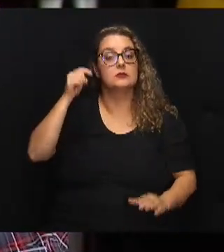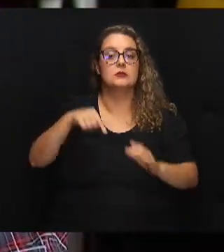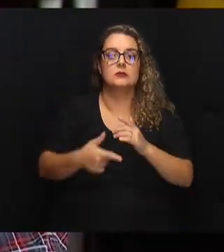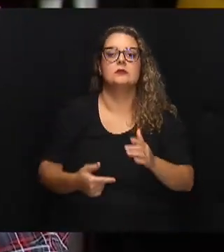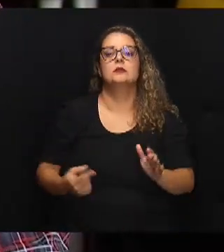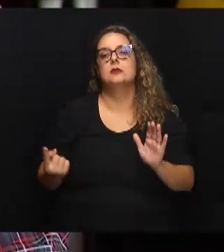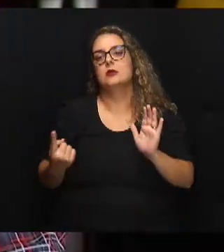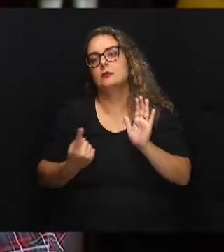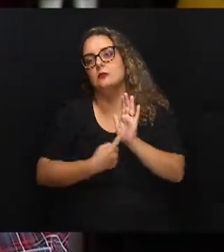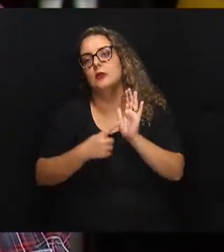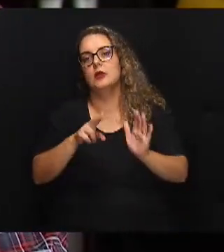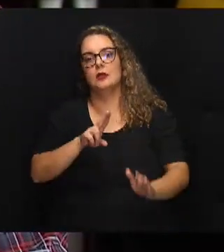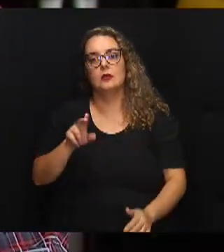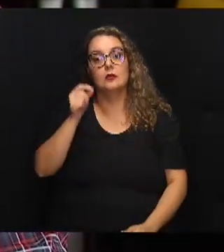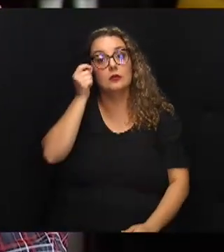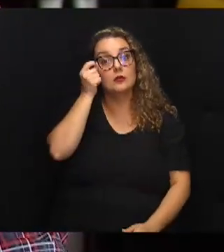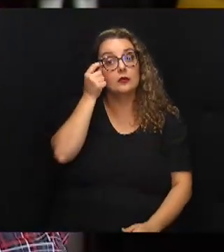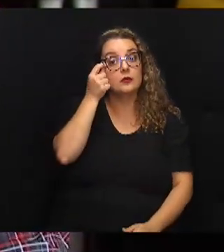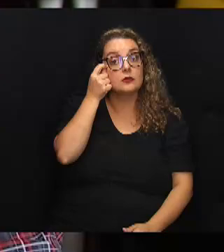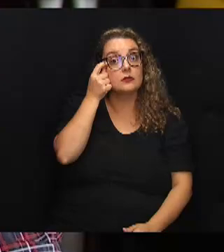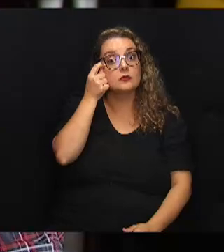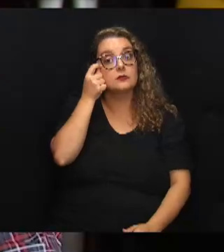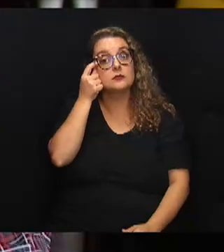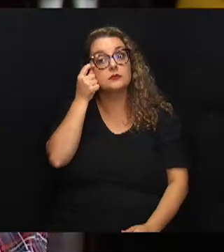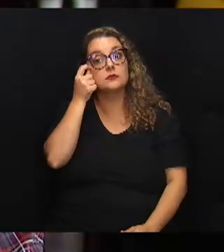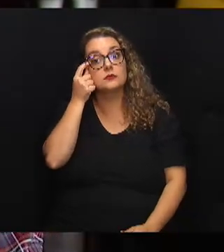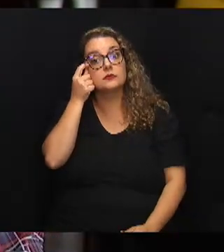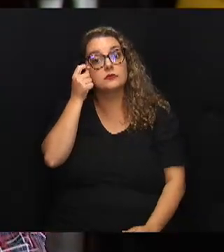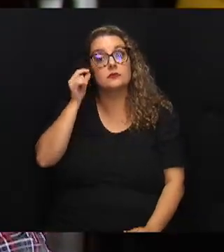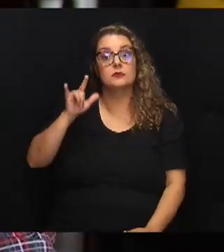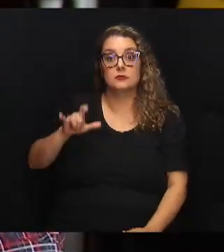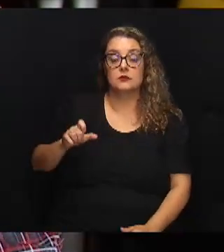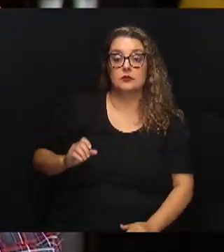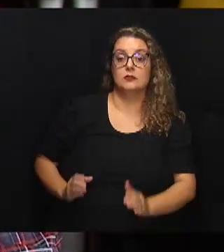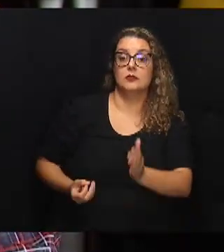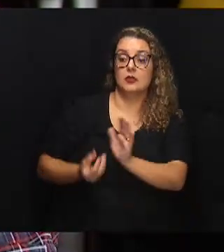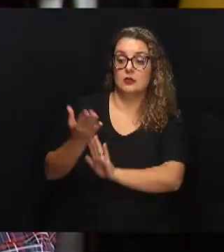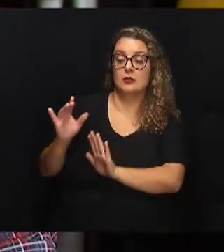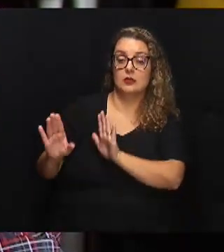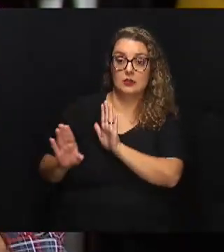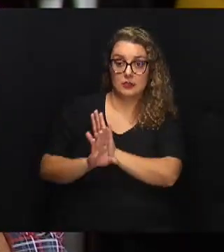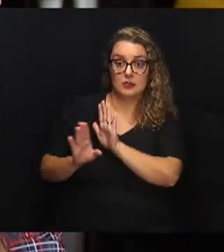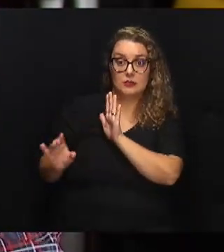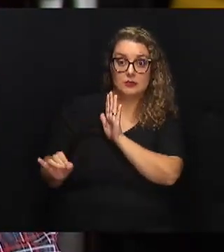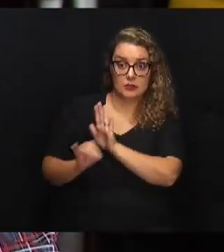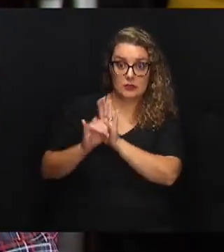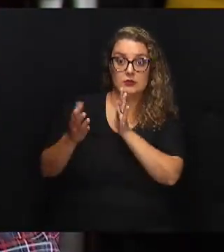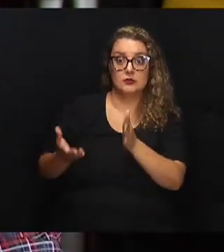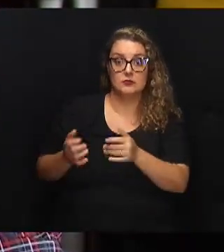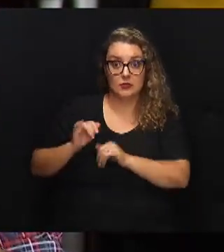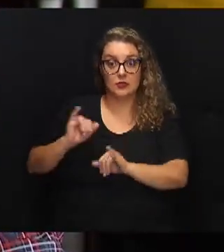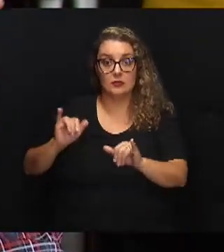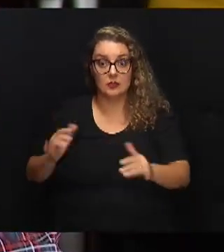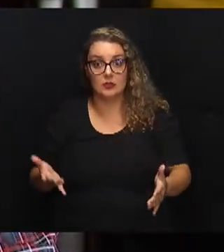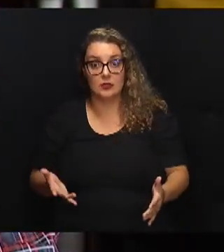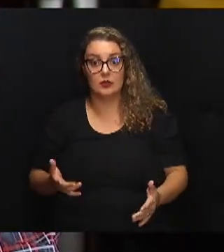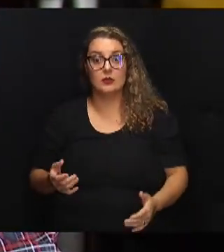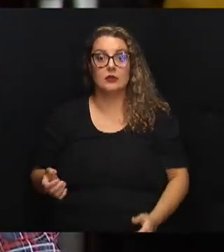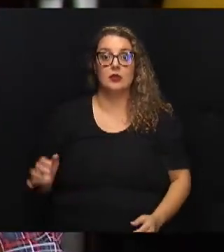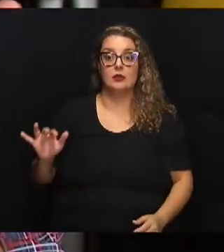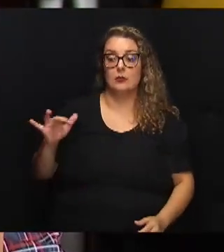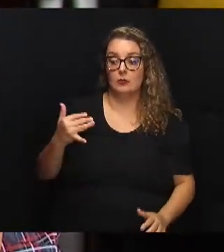marca, o nome, o Instagram, e foi criando essa identidade e foi divulgando. E aí automaticamente o pessoal foi